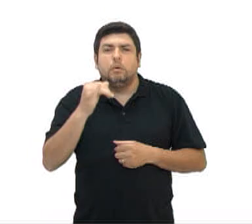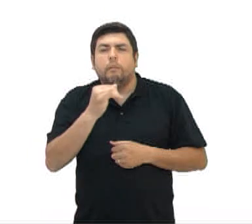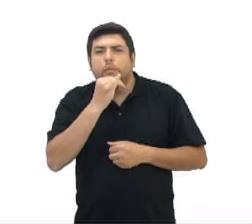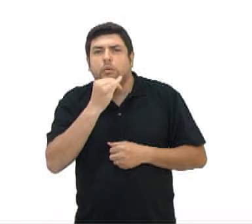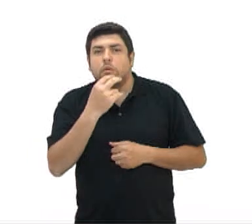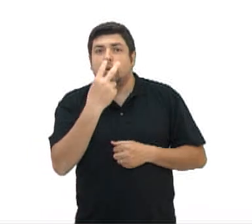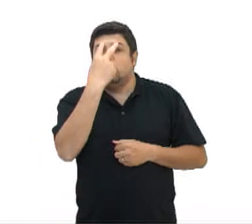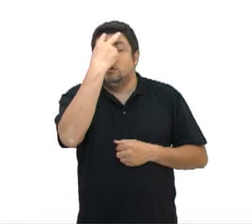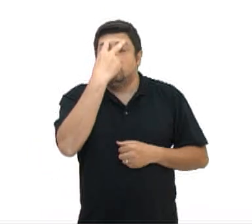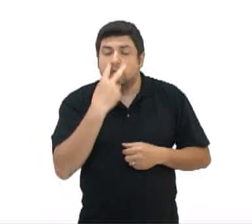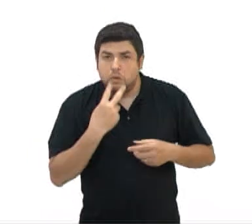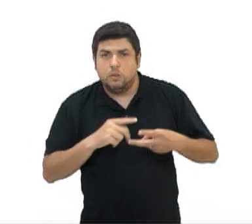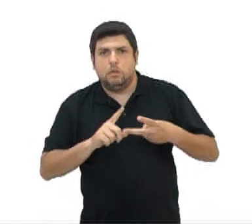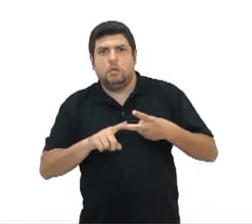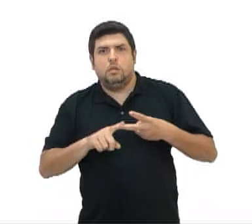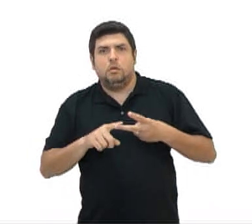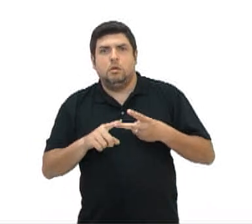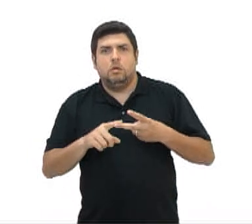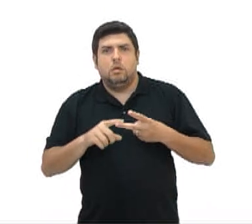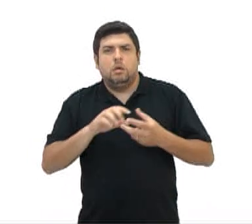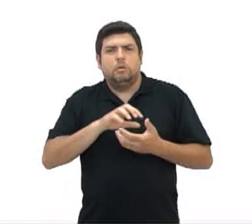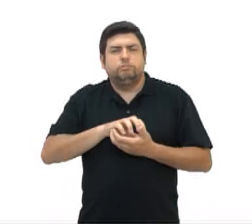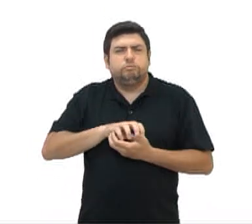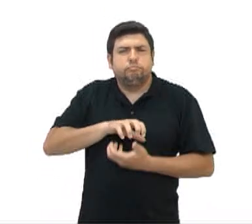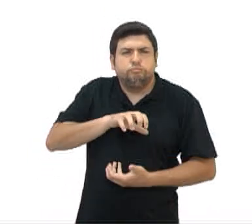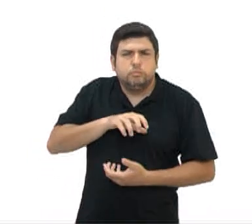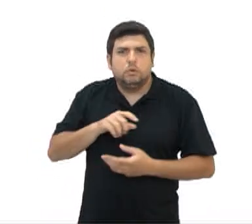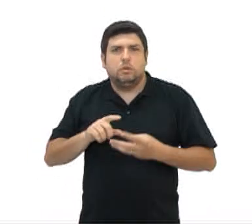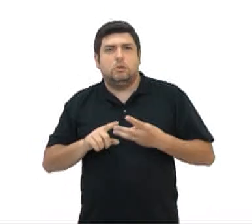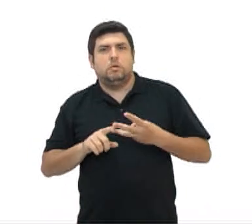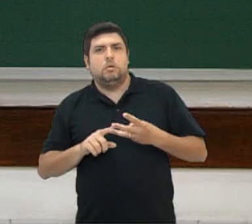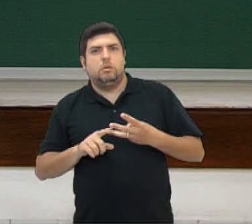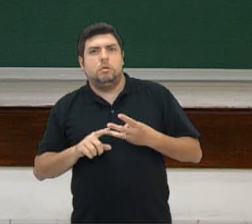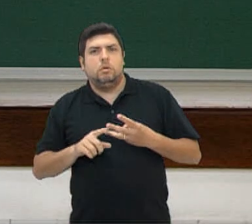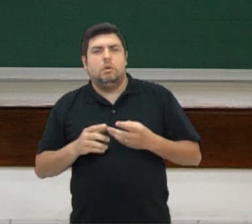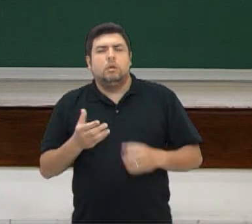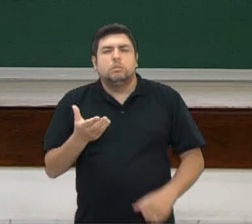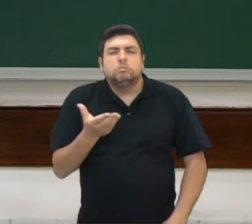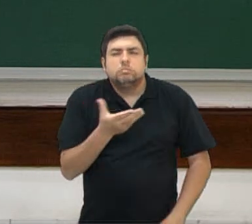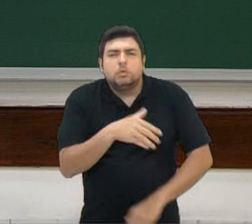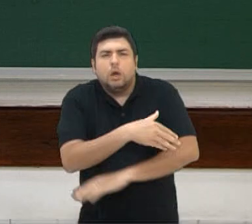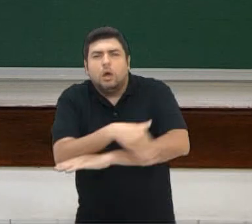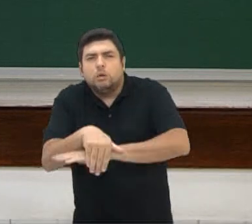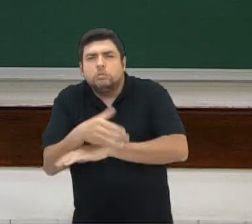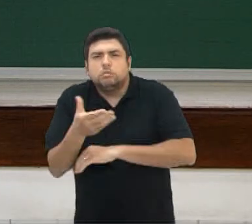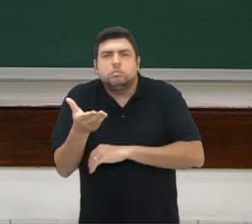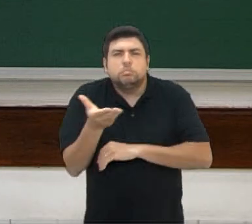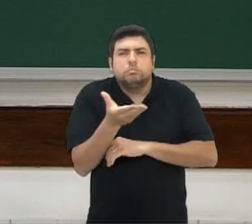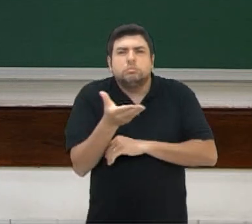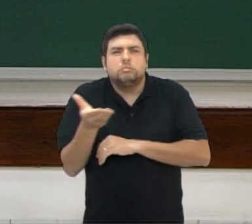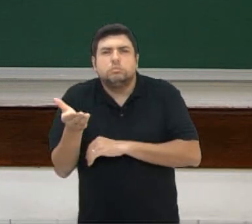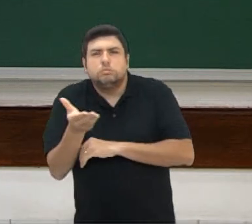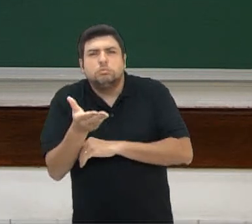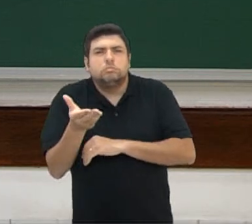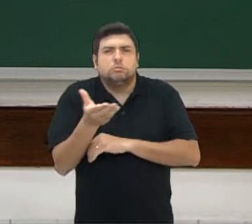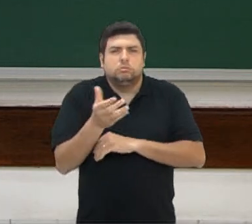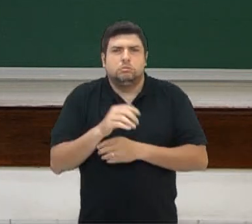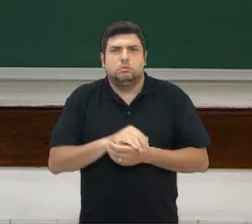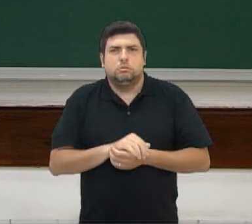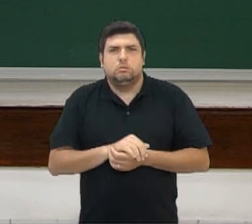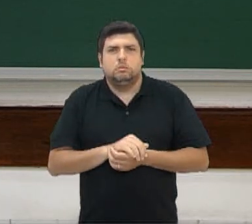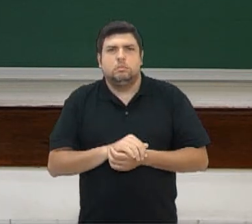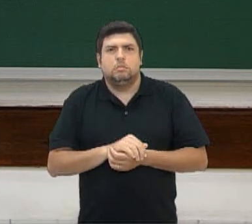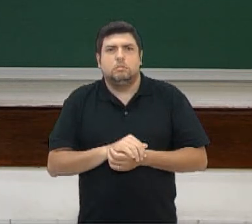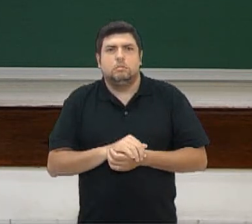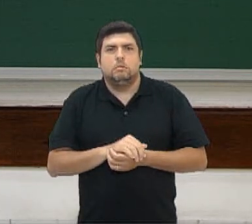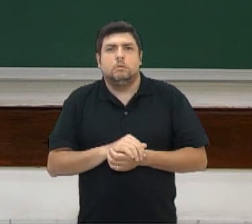cego, asilo para idosos, órfãos e indigentes. Então, você pega um asilo, por exemplo,